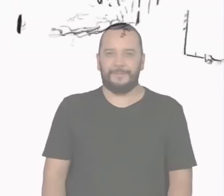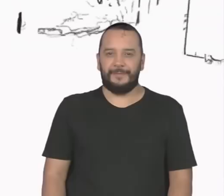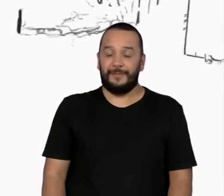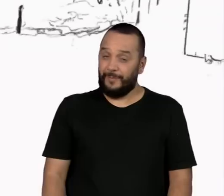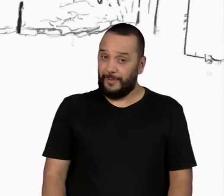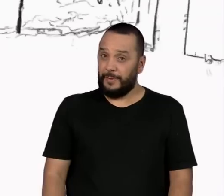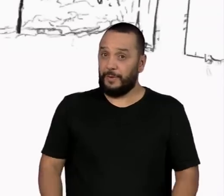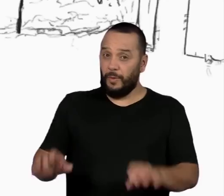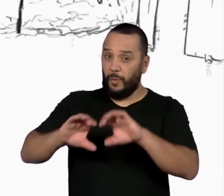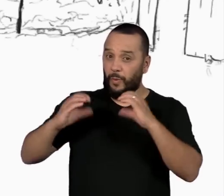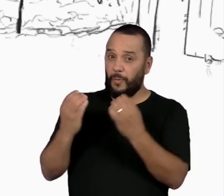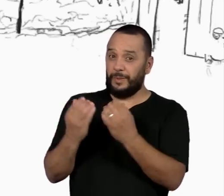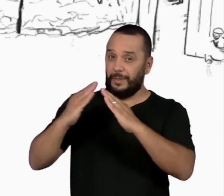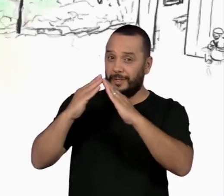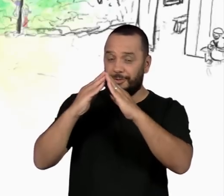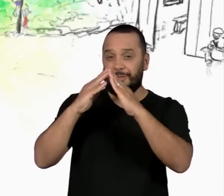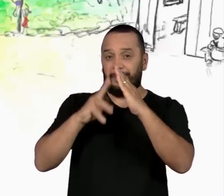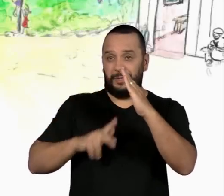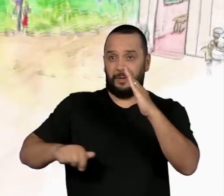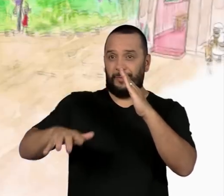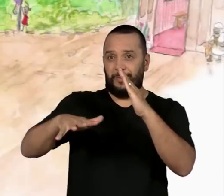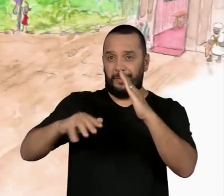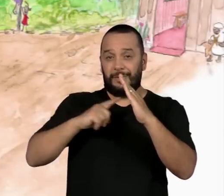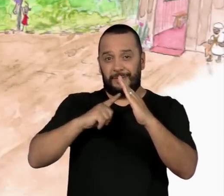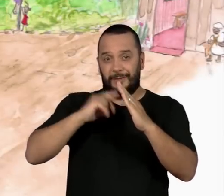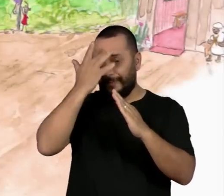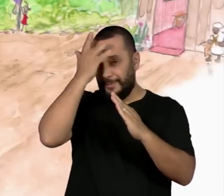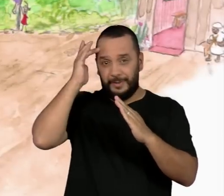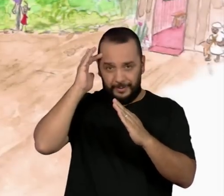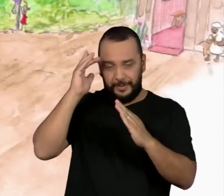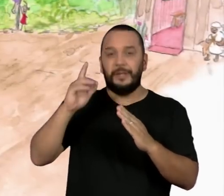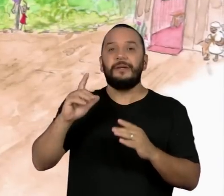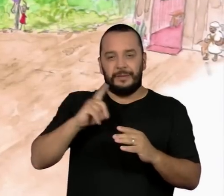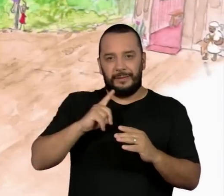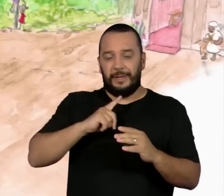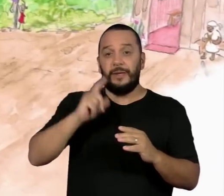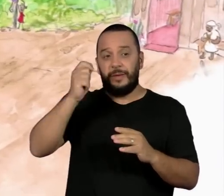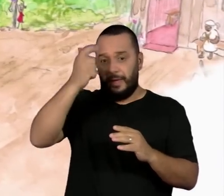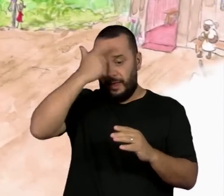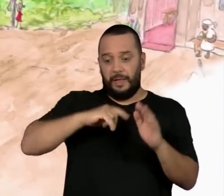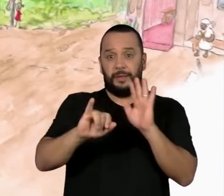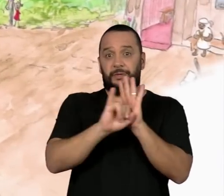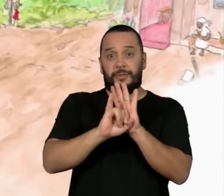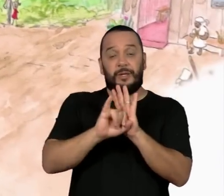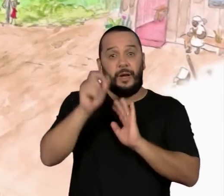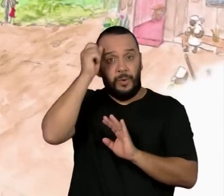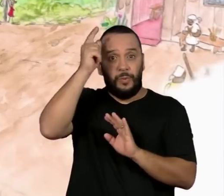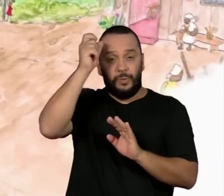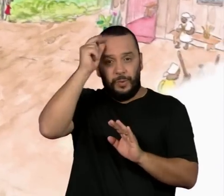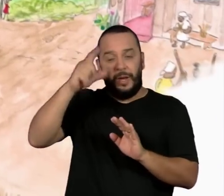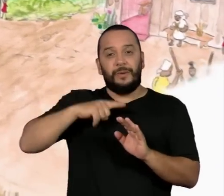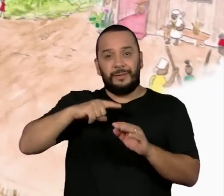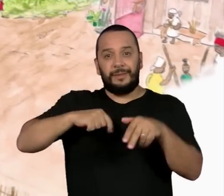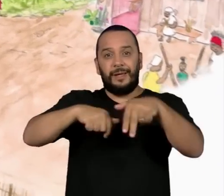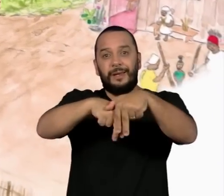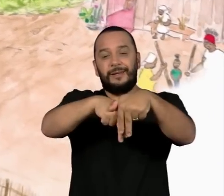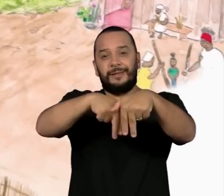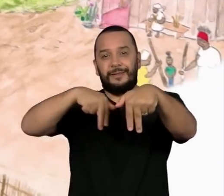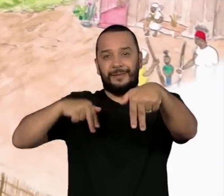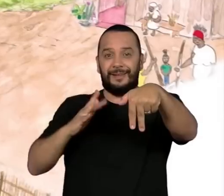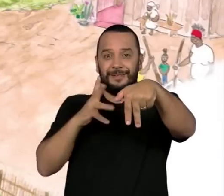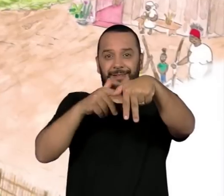Comunidades quilombolas são compostas por pessoas que têm identidade cultural baseada na ancestralidade negra, na luta